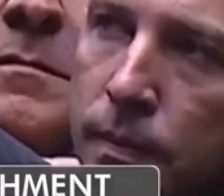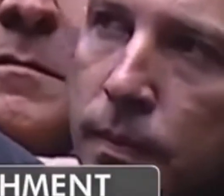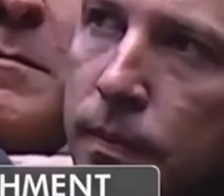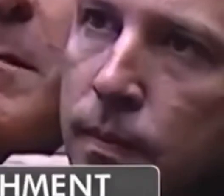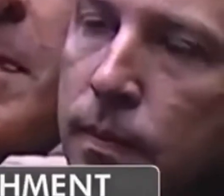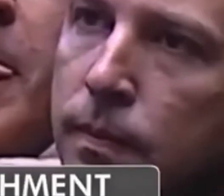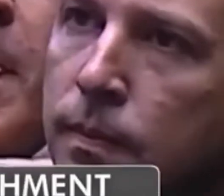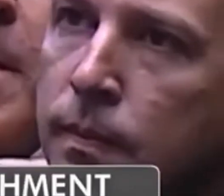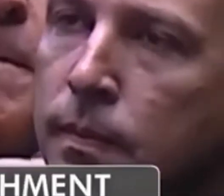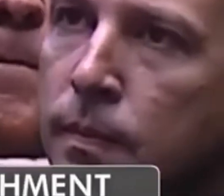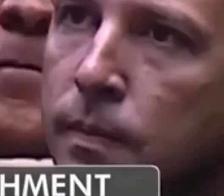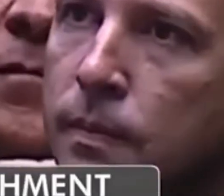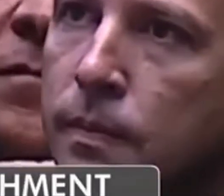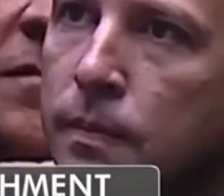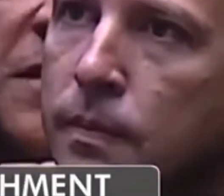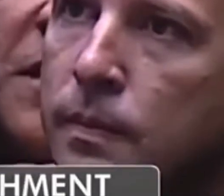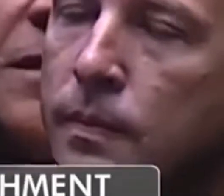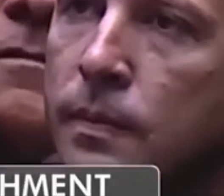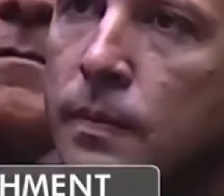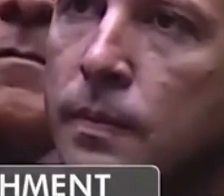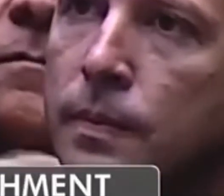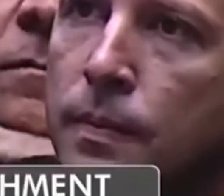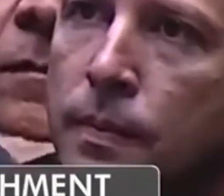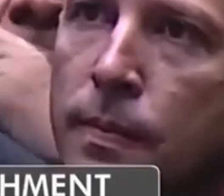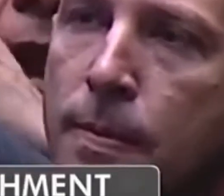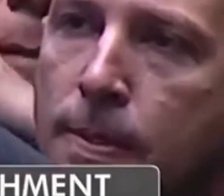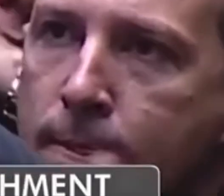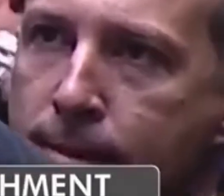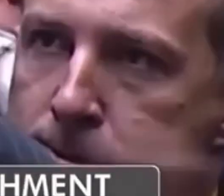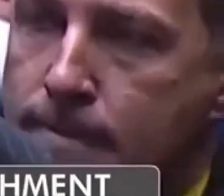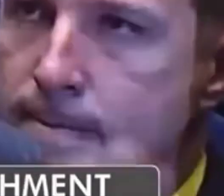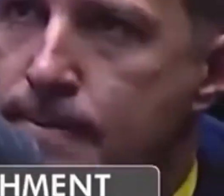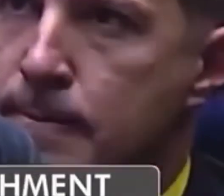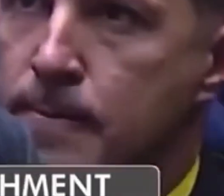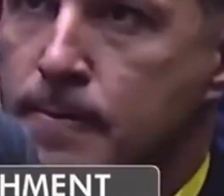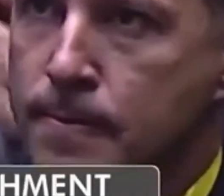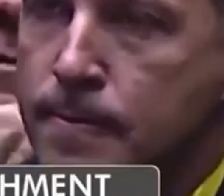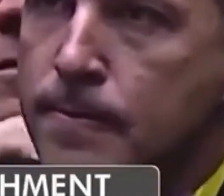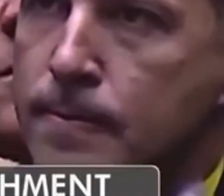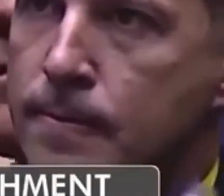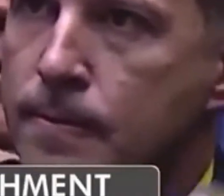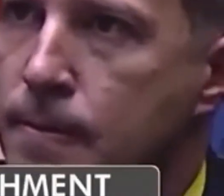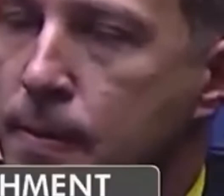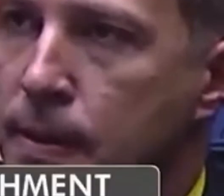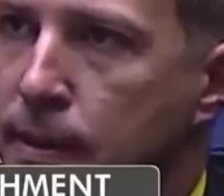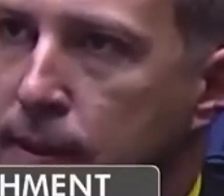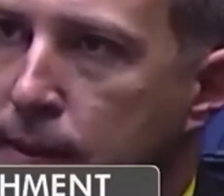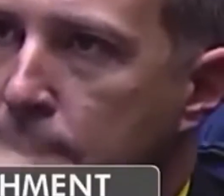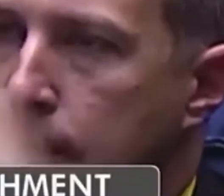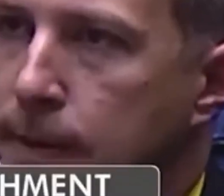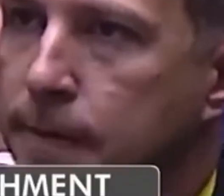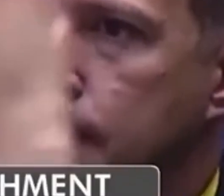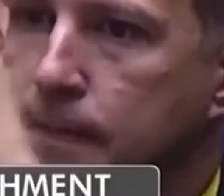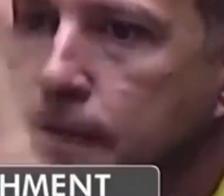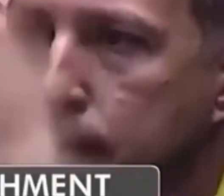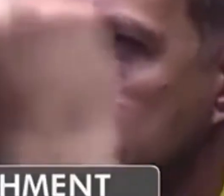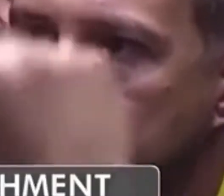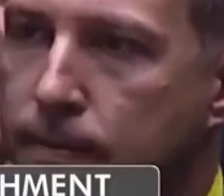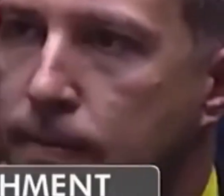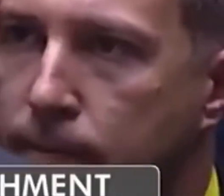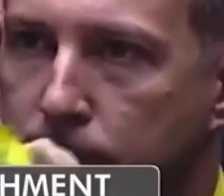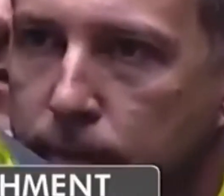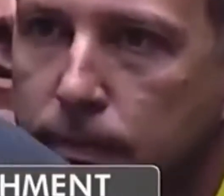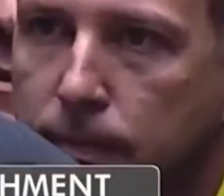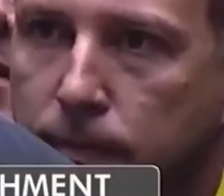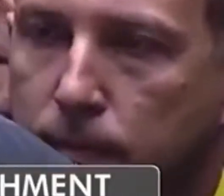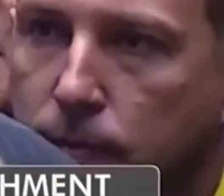Quanta honra o destino me reservou de poder! Da minha voz saiu o grito de